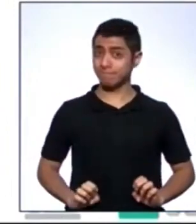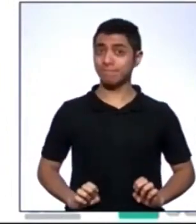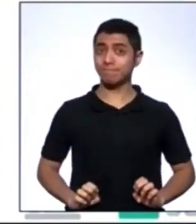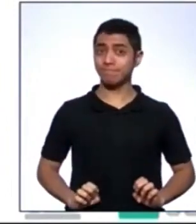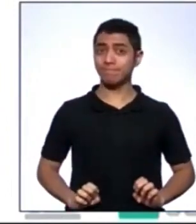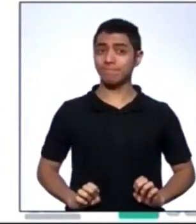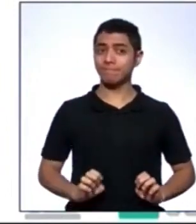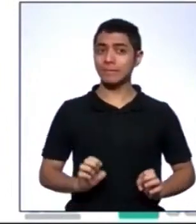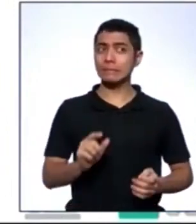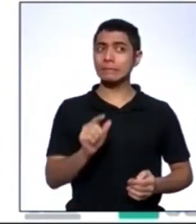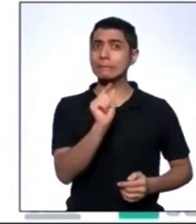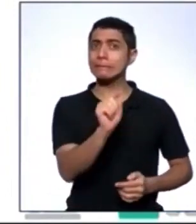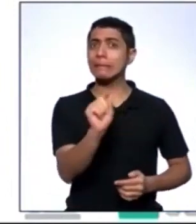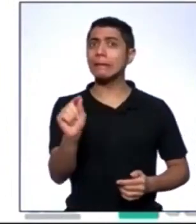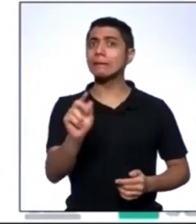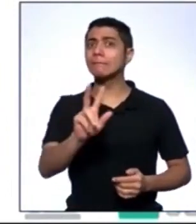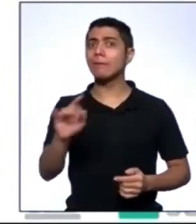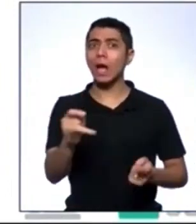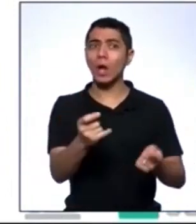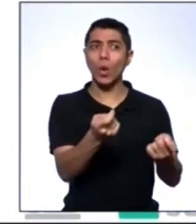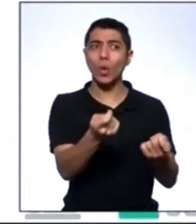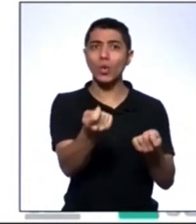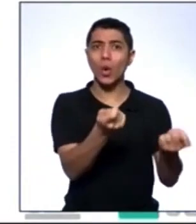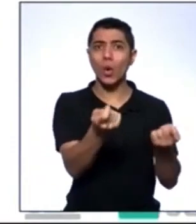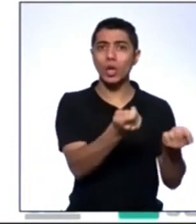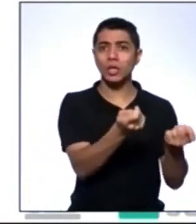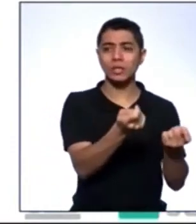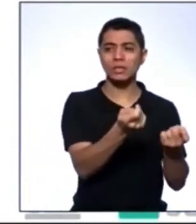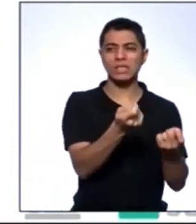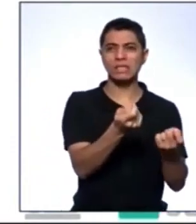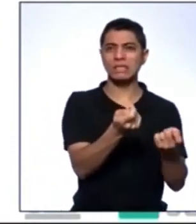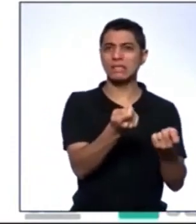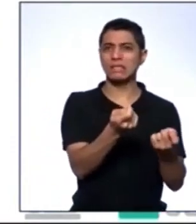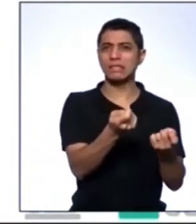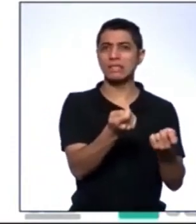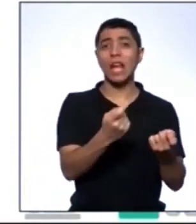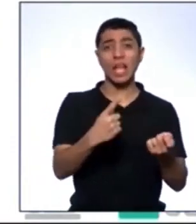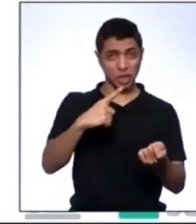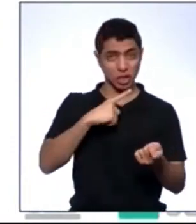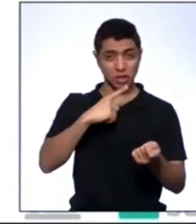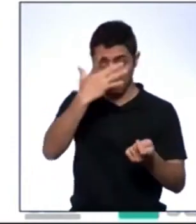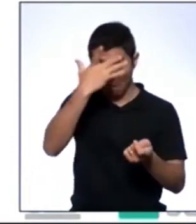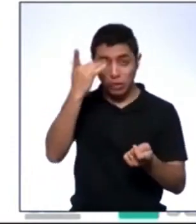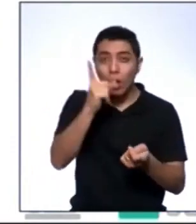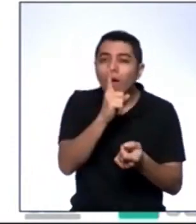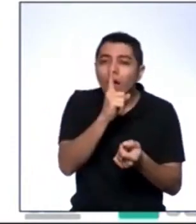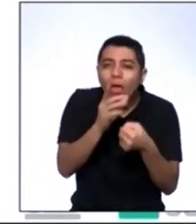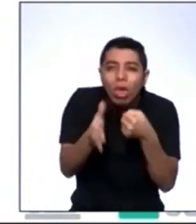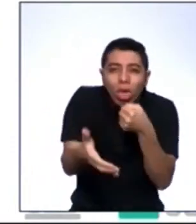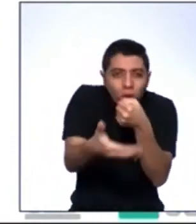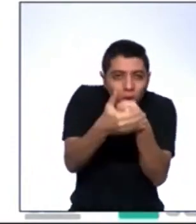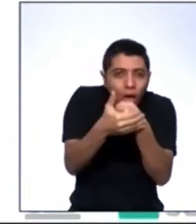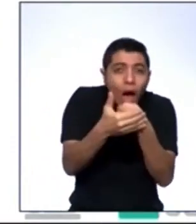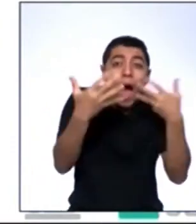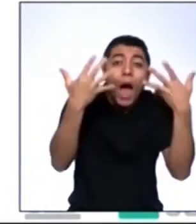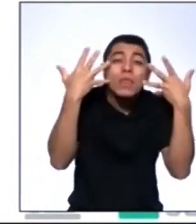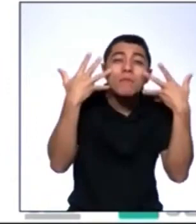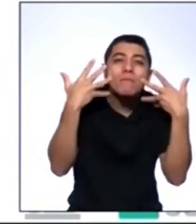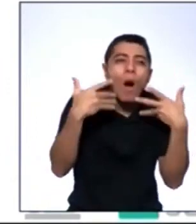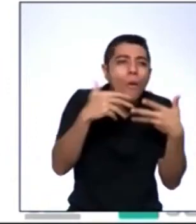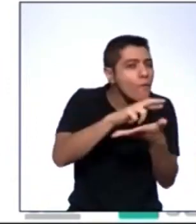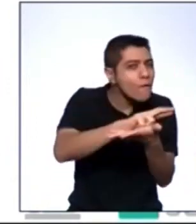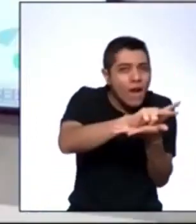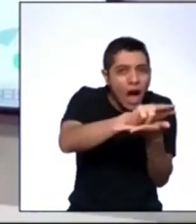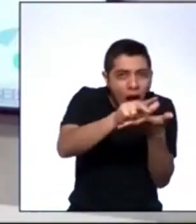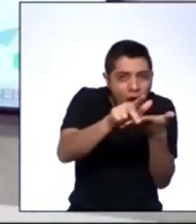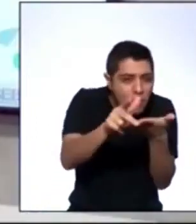vão tentar misturar características de vários animais tentando criar novas espécies? Vem cá, você